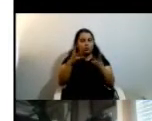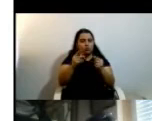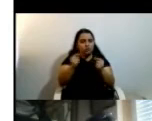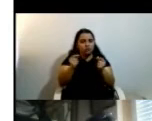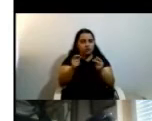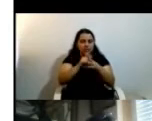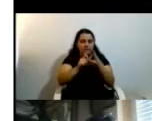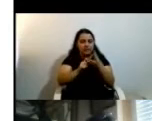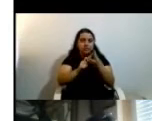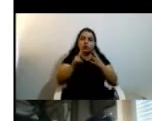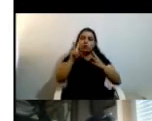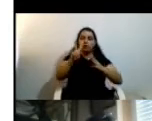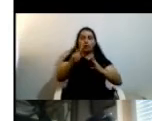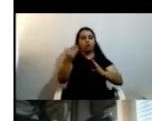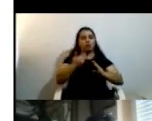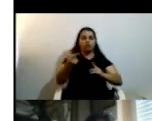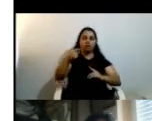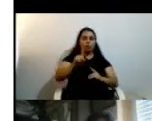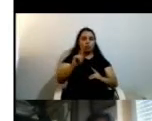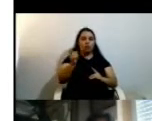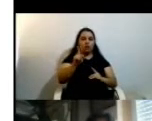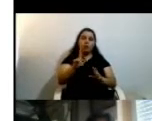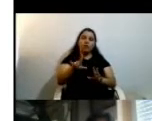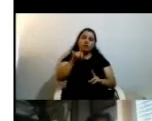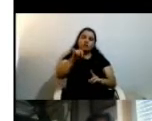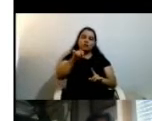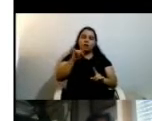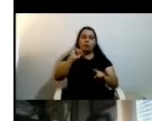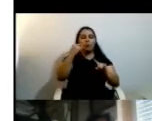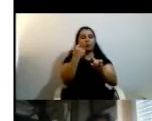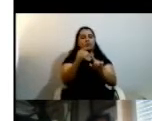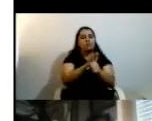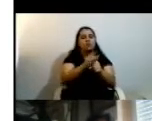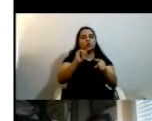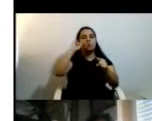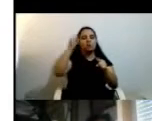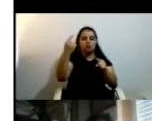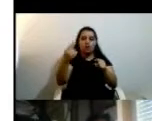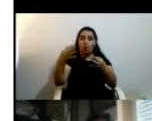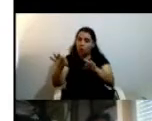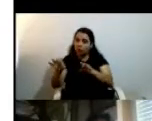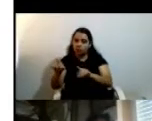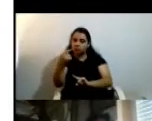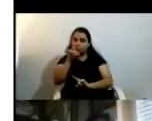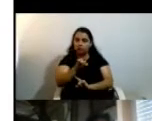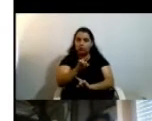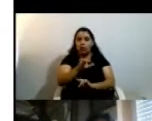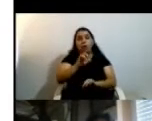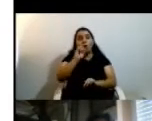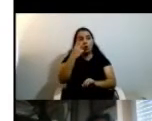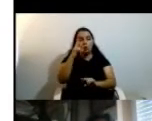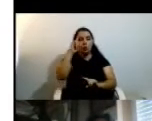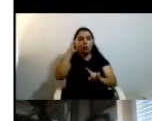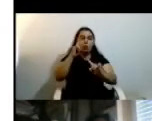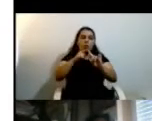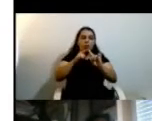elas não são vistas como um direito que estas pessoas têm, mas sim como uma medida de caráter excepcional. Muitas vezes ativada também para obter benefícios fiscais das próprias